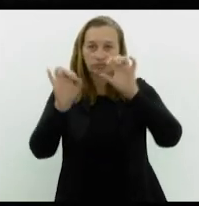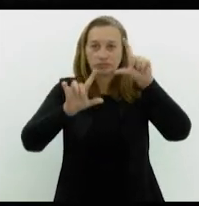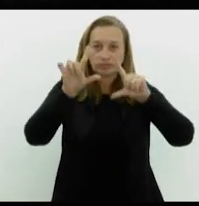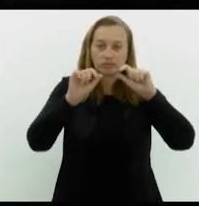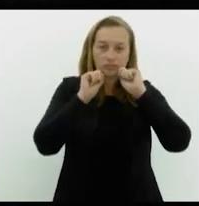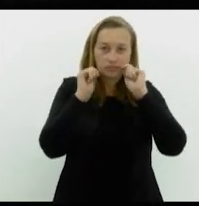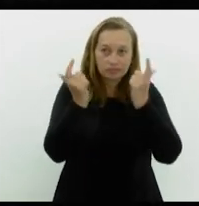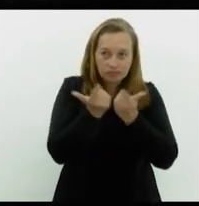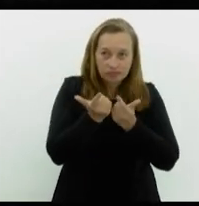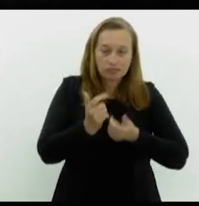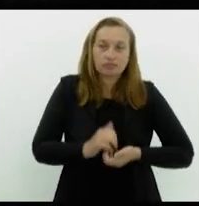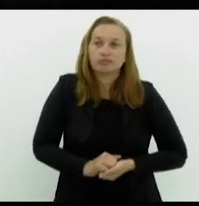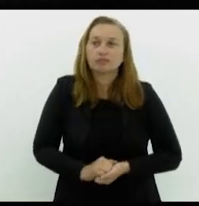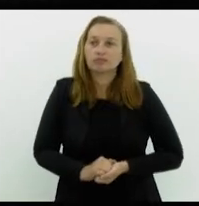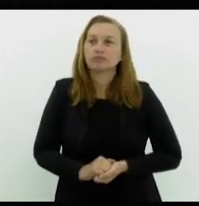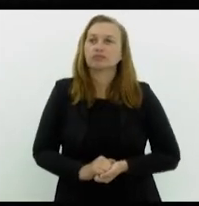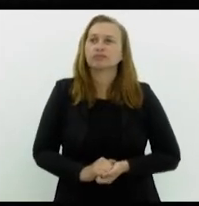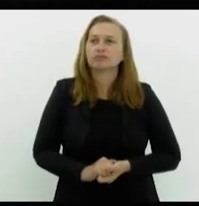TV Alerge.